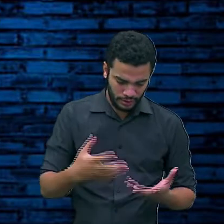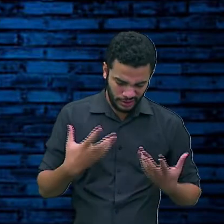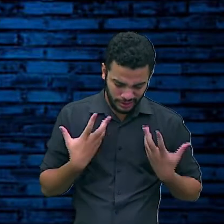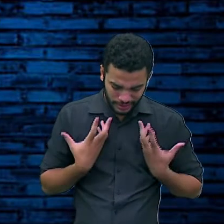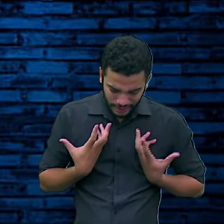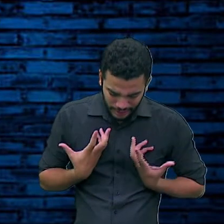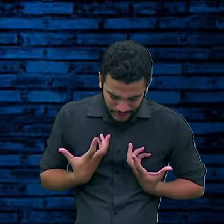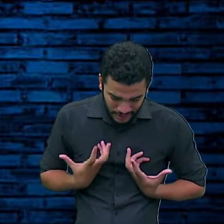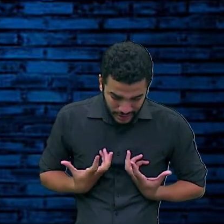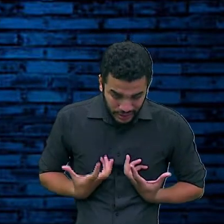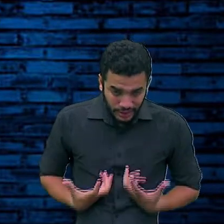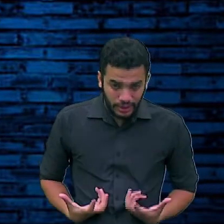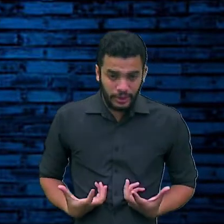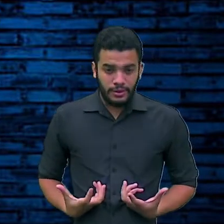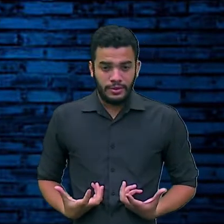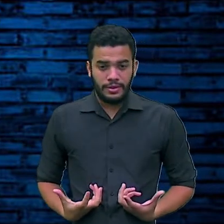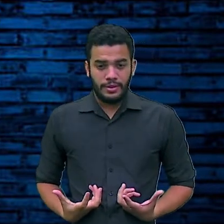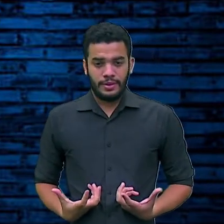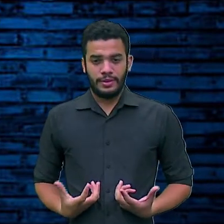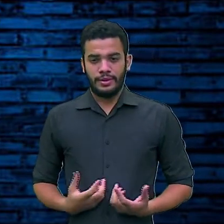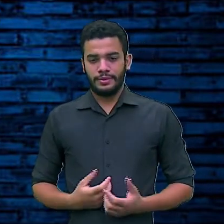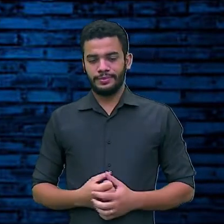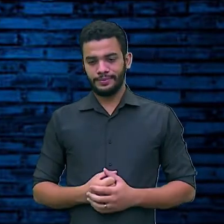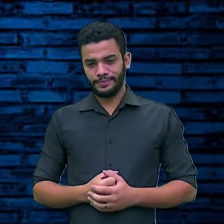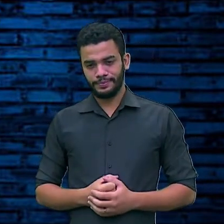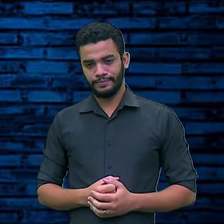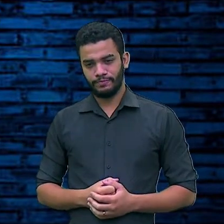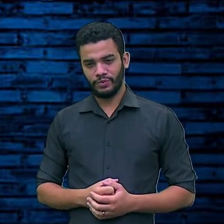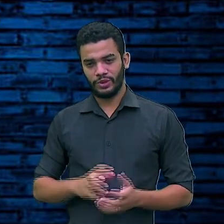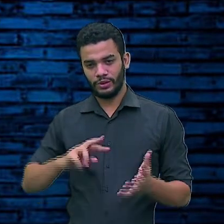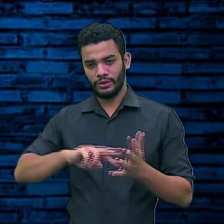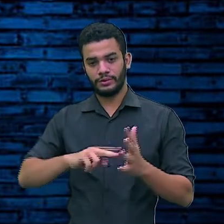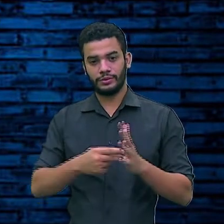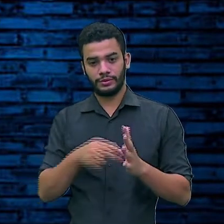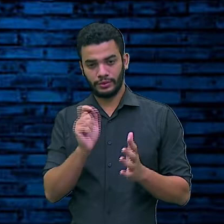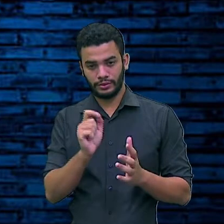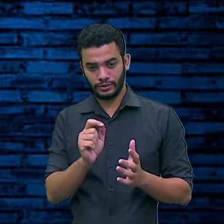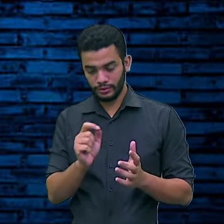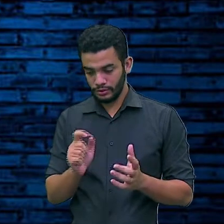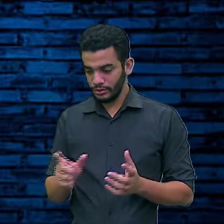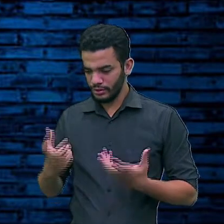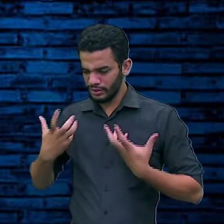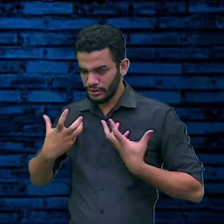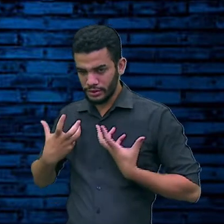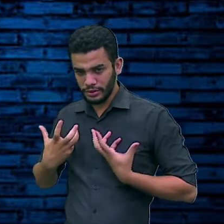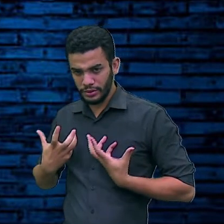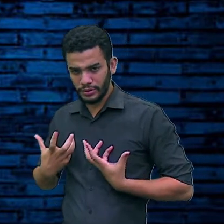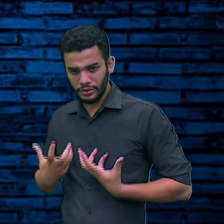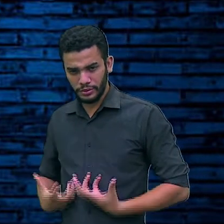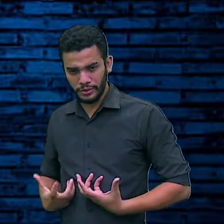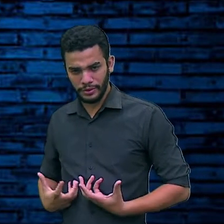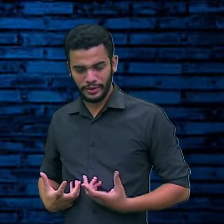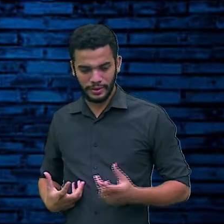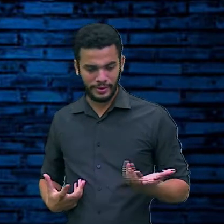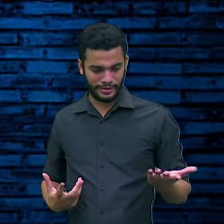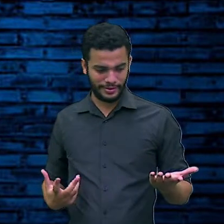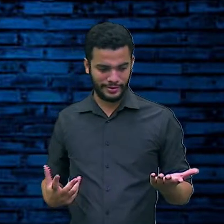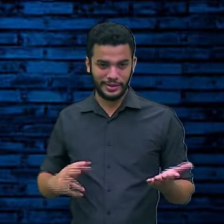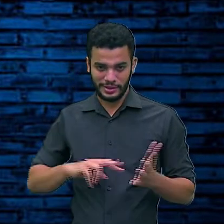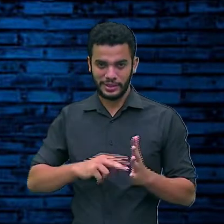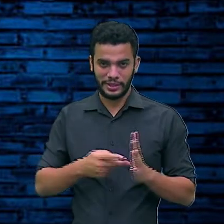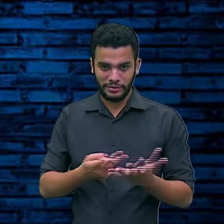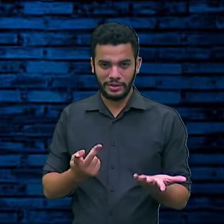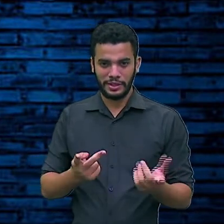mesmo? Então, exausto teve uma relação com o sujeito Pedro? Sim, portanto, predicativo do sujeito. Letra